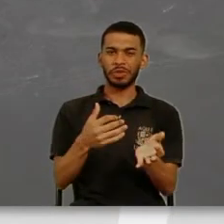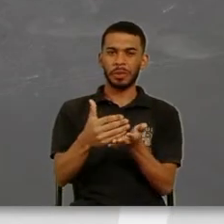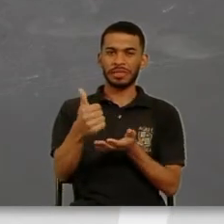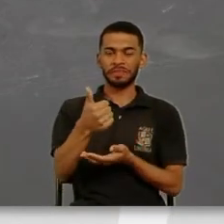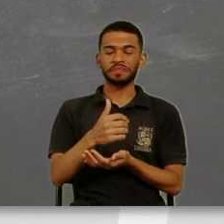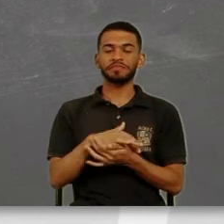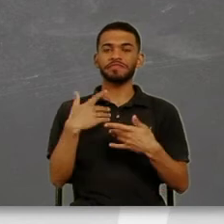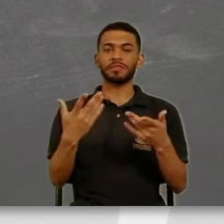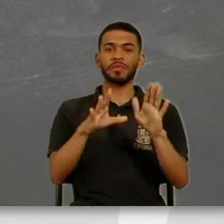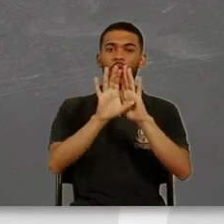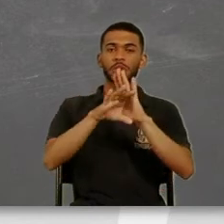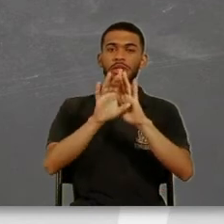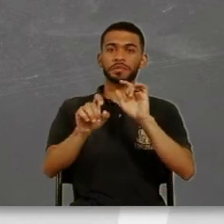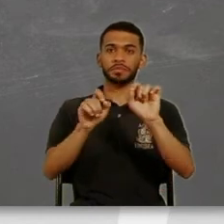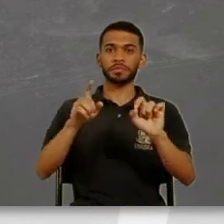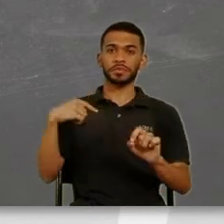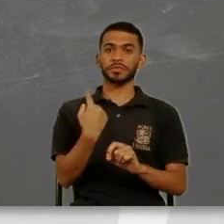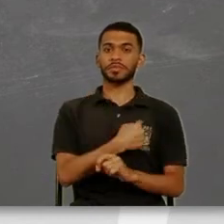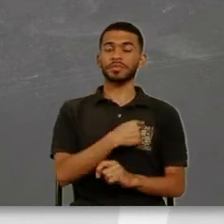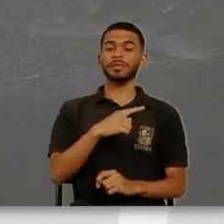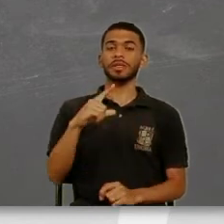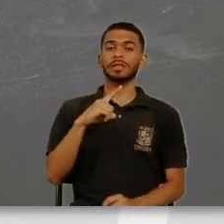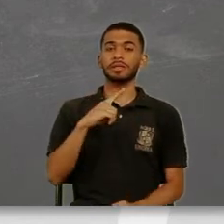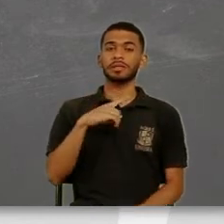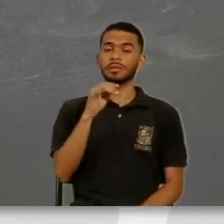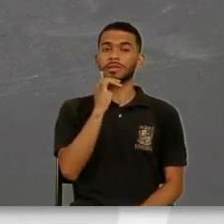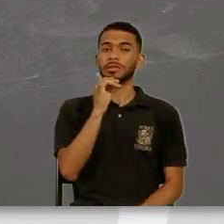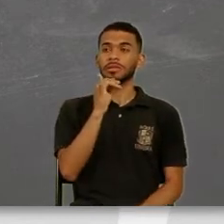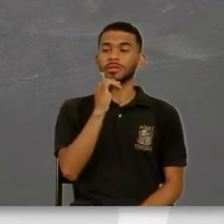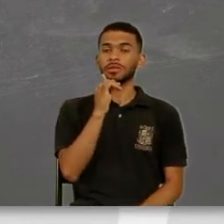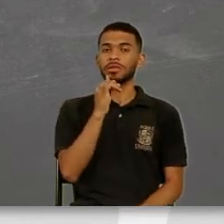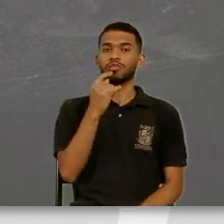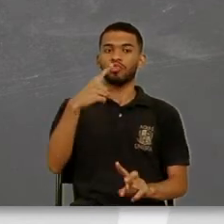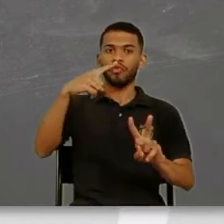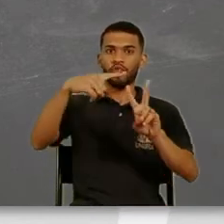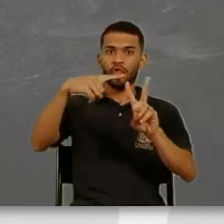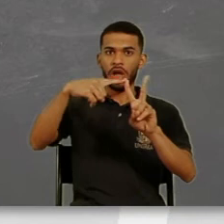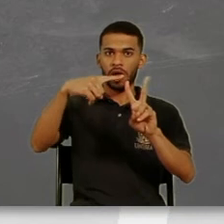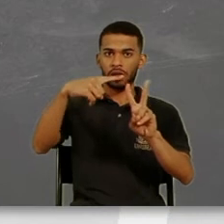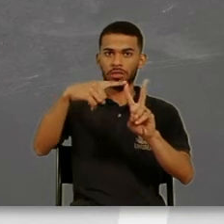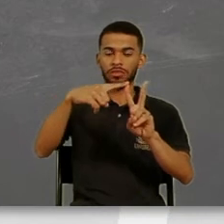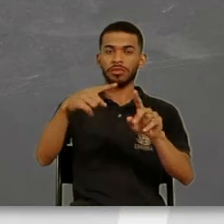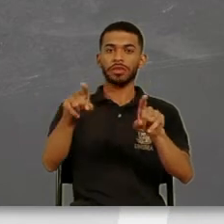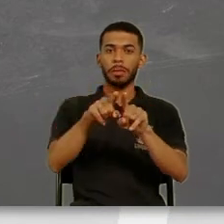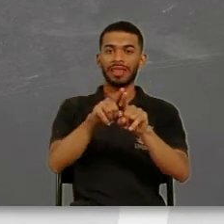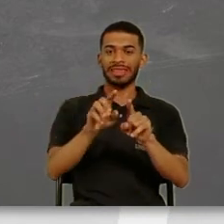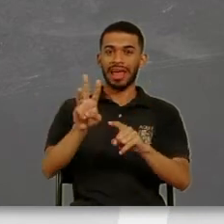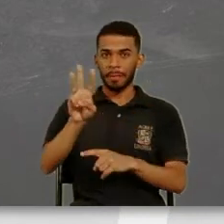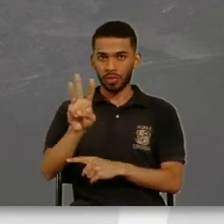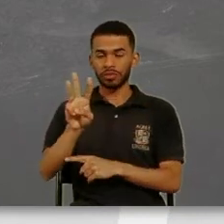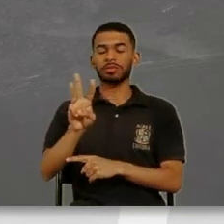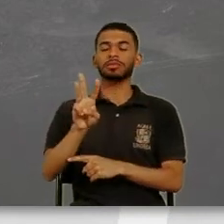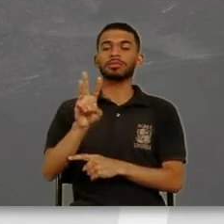pela definição, nós temos que um espaço vetorial V e um espaço W, se